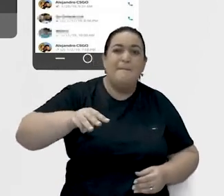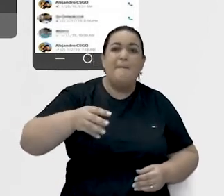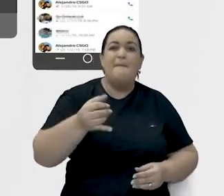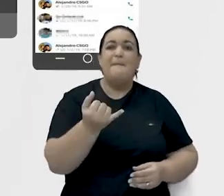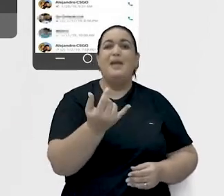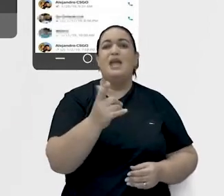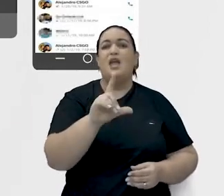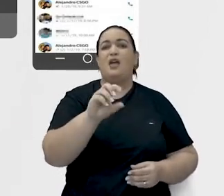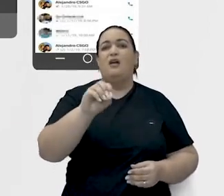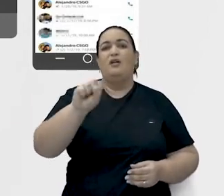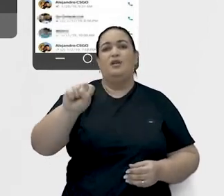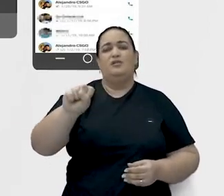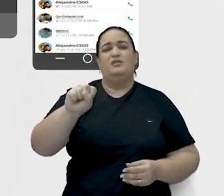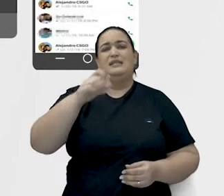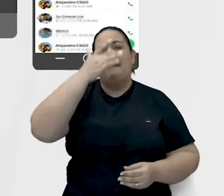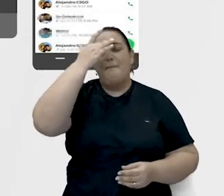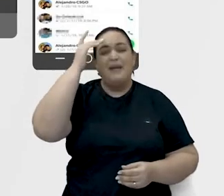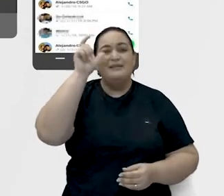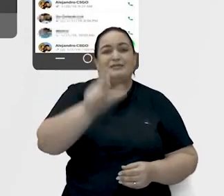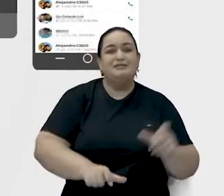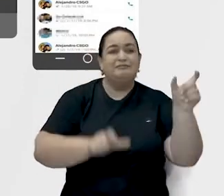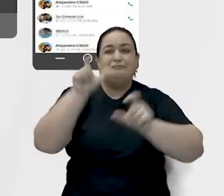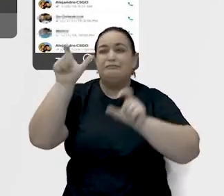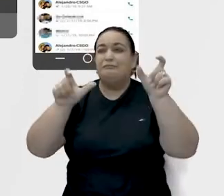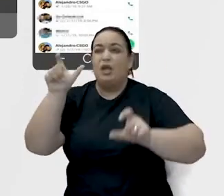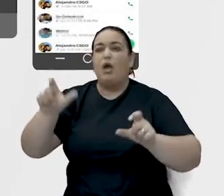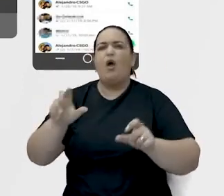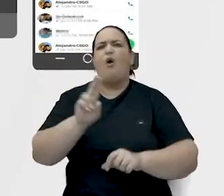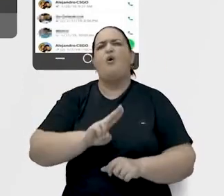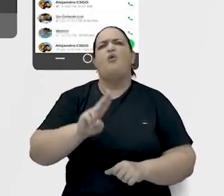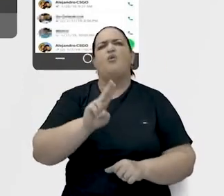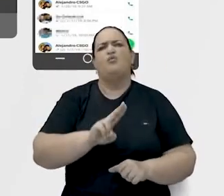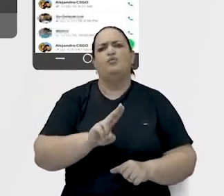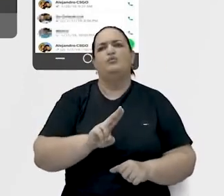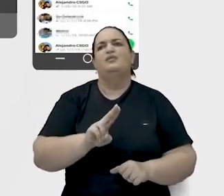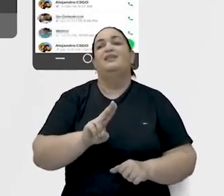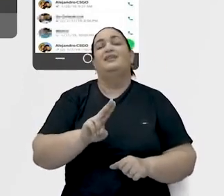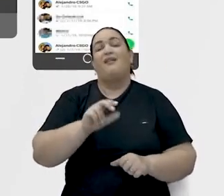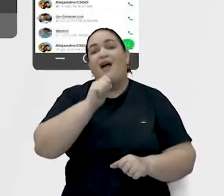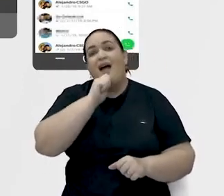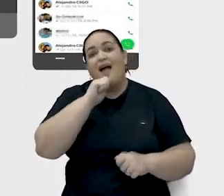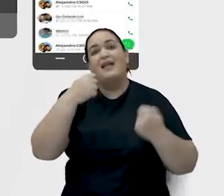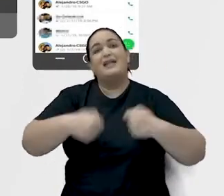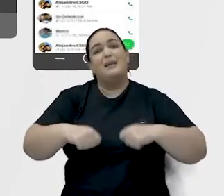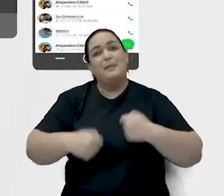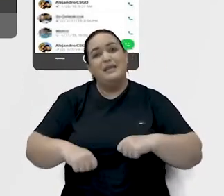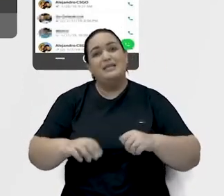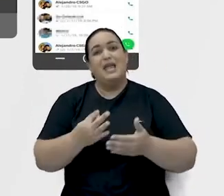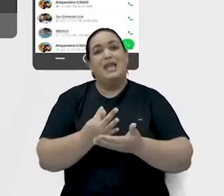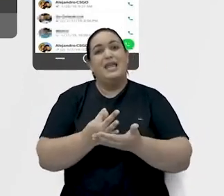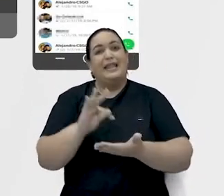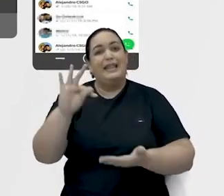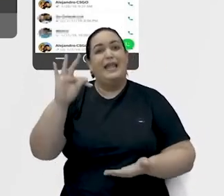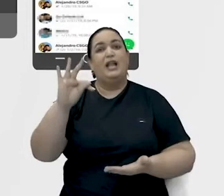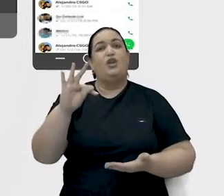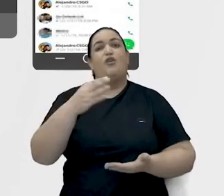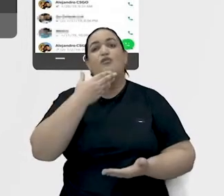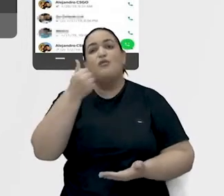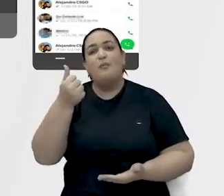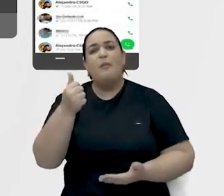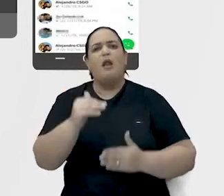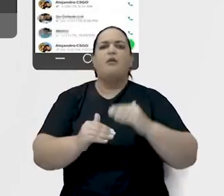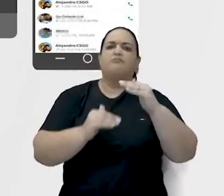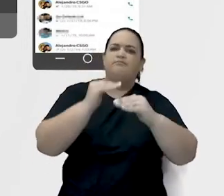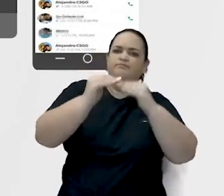segundo, então a ferramenta ainda tem muito que se adaptar para levar em consideração que as fake news e